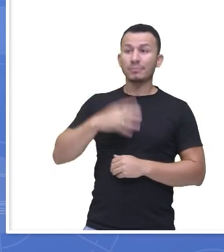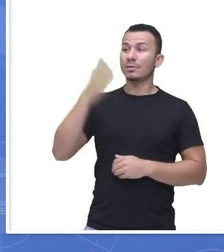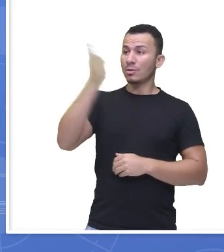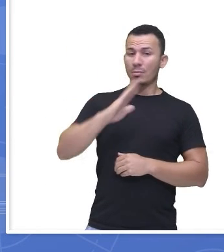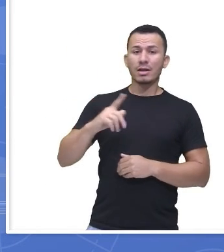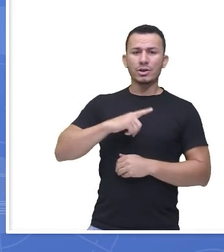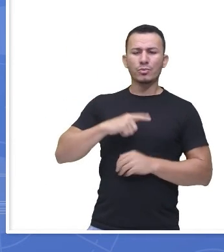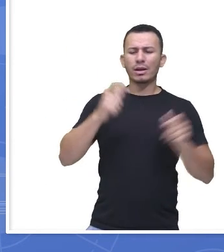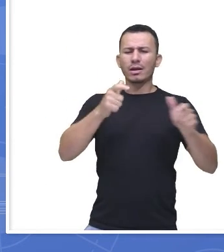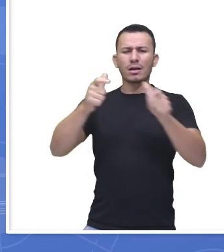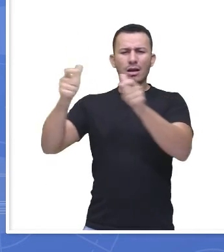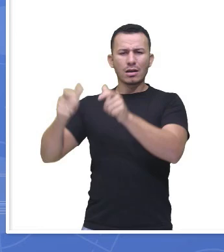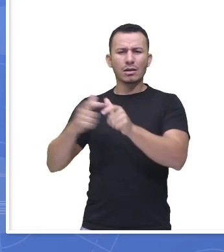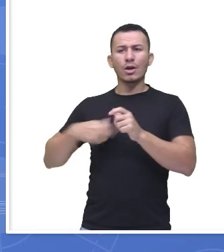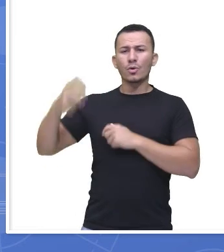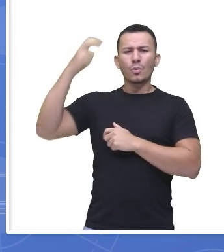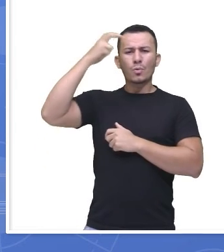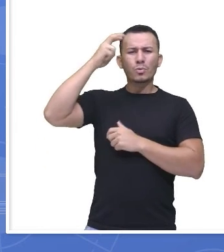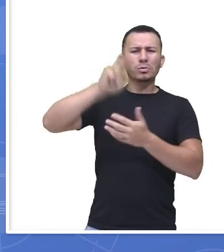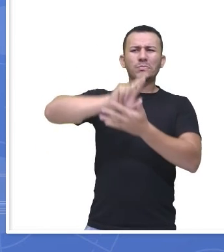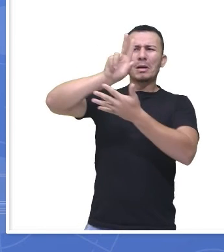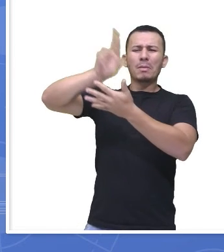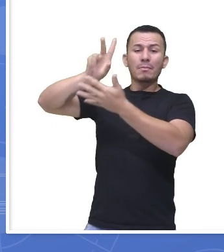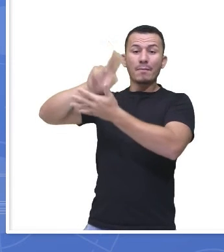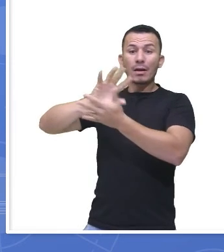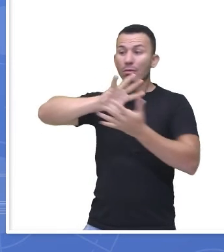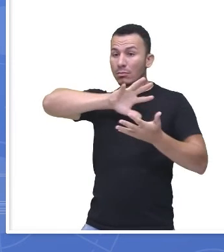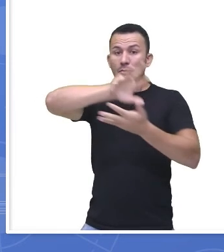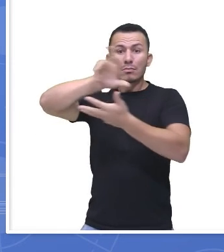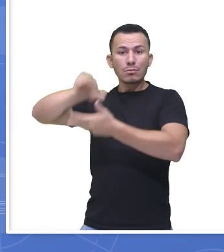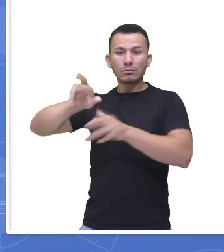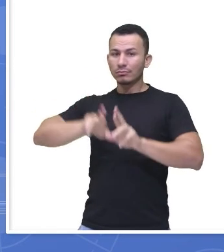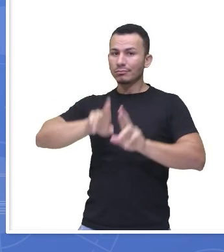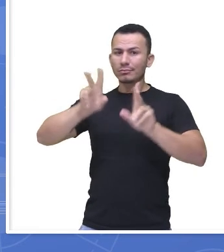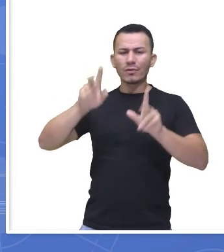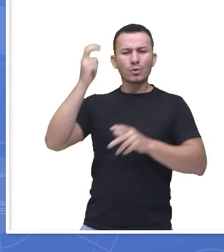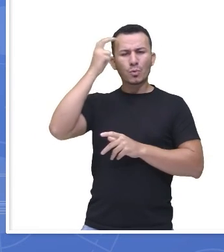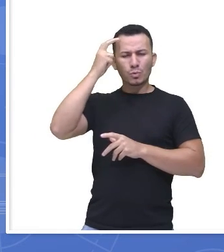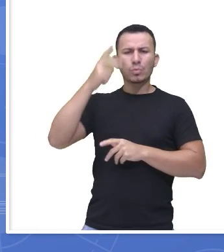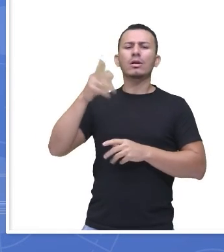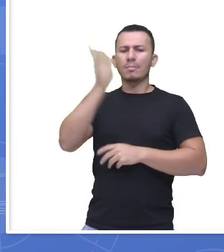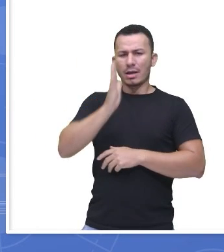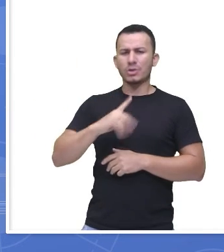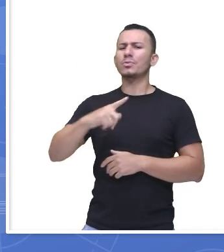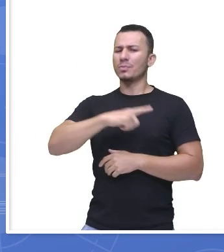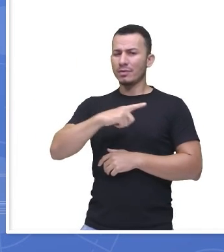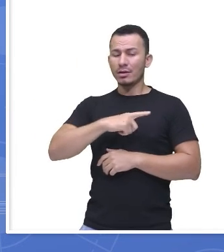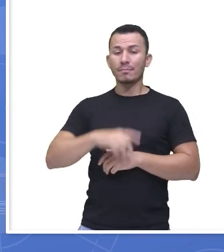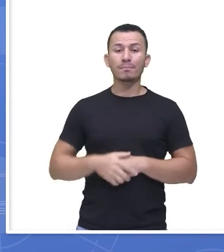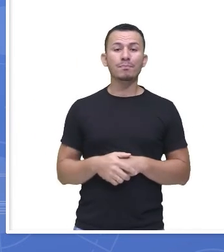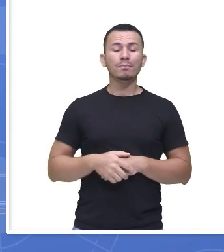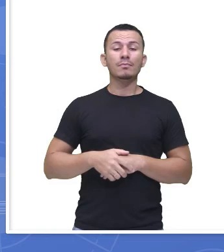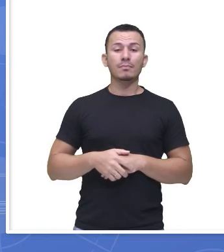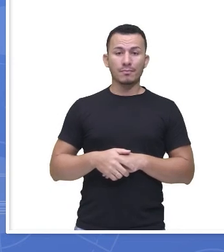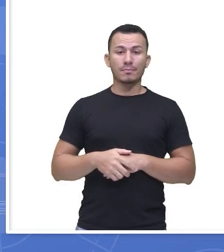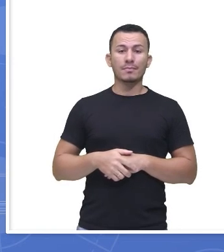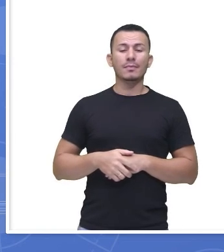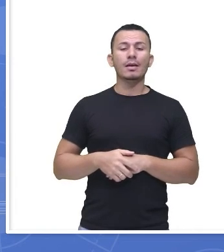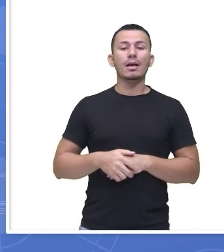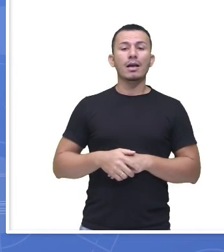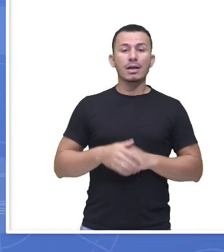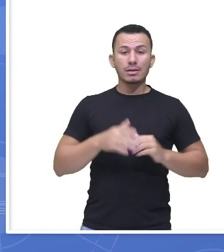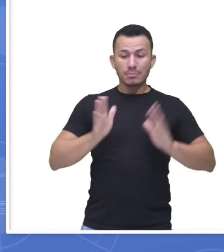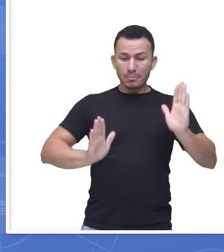território culturas de todas as partes do mundo. Muito bem. Este processo de